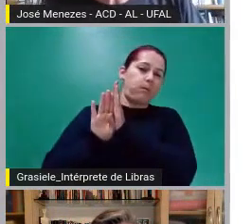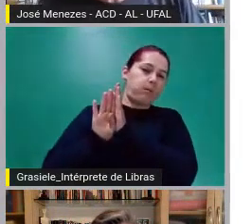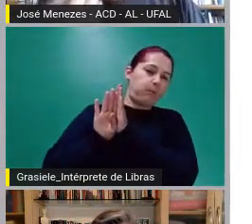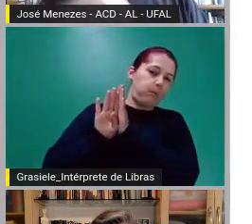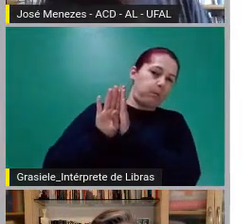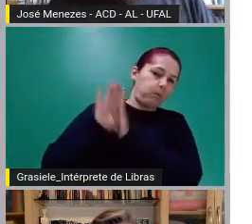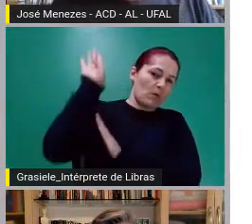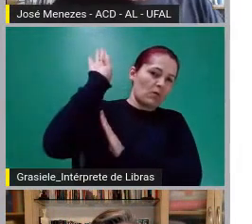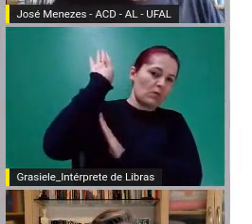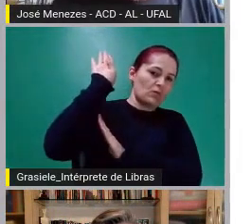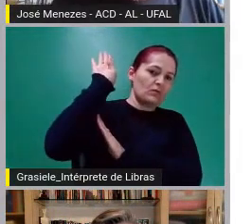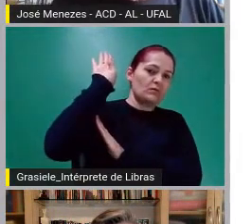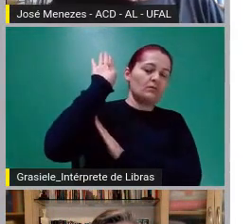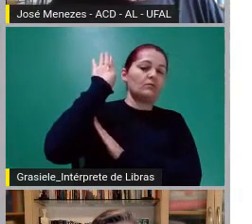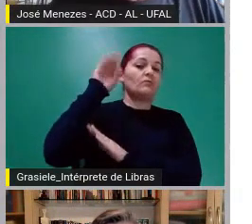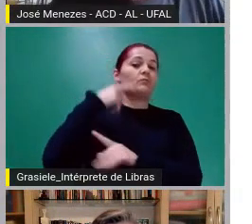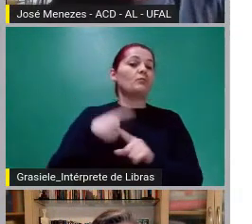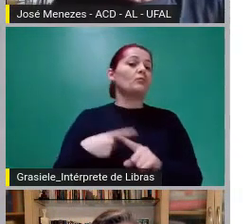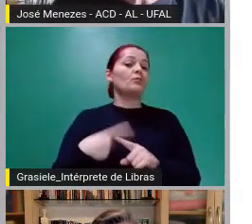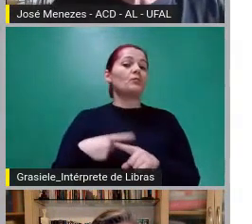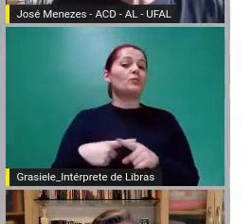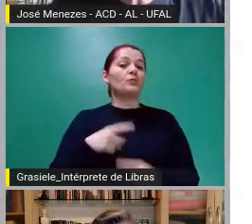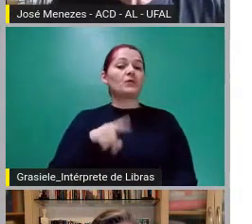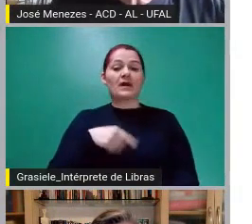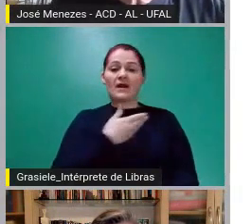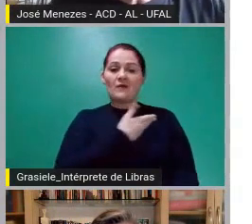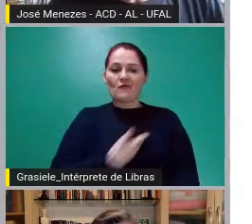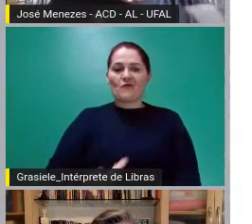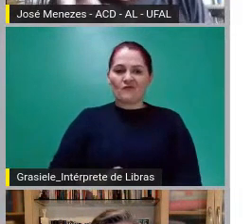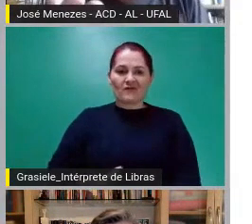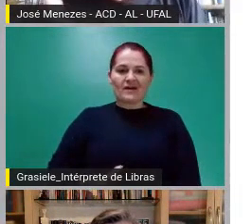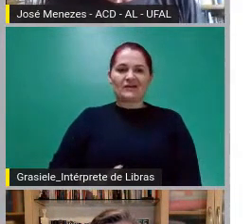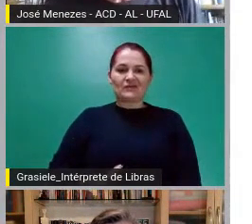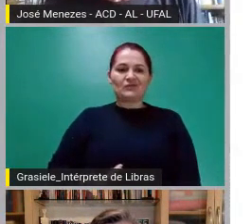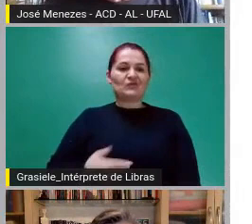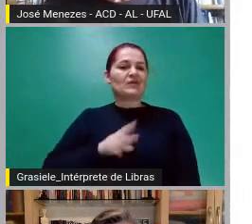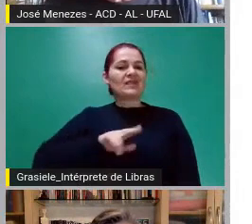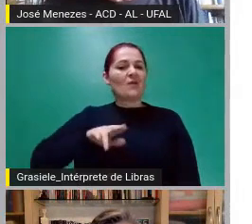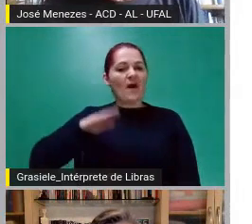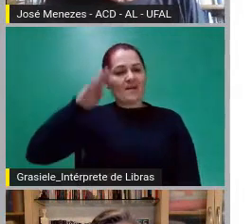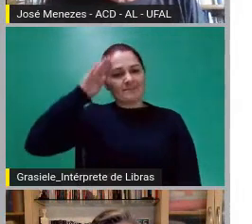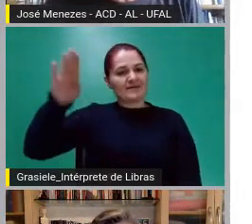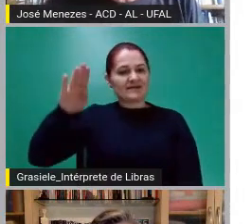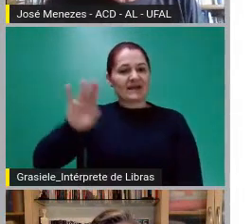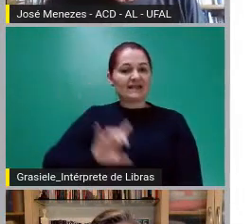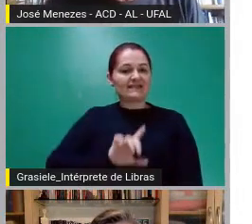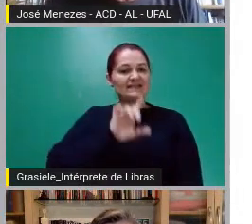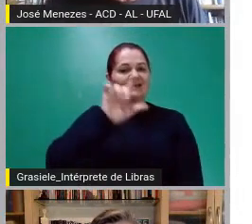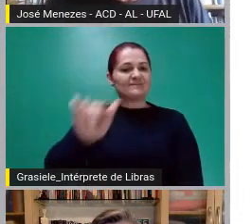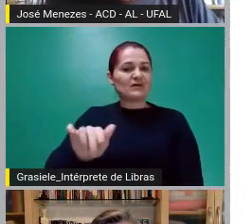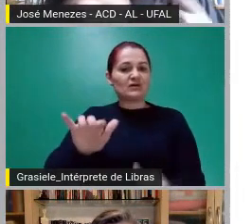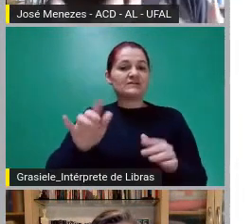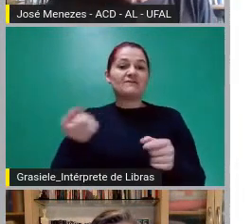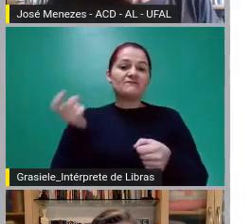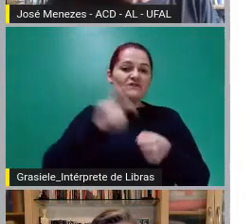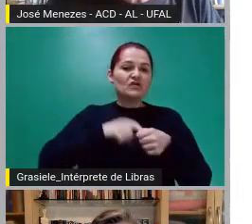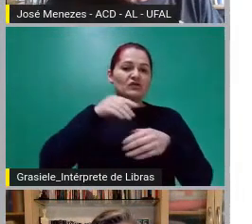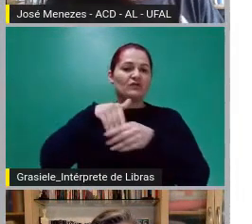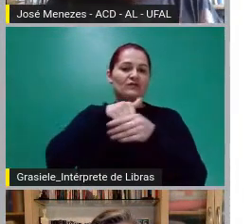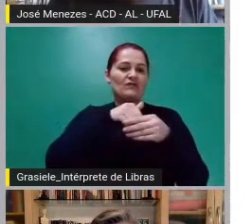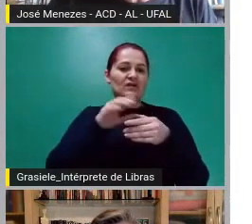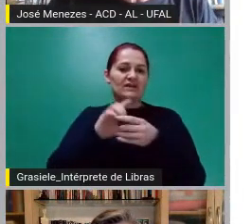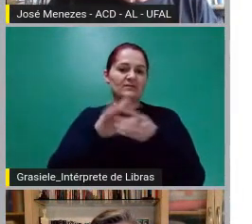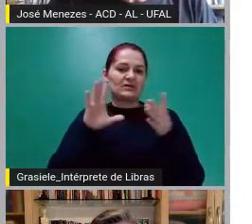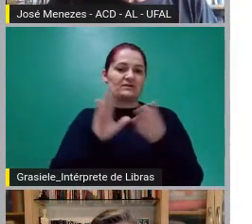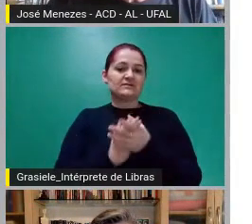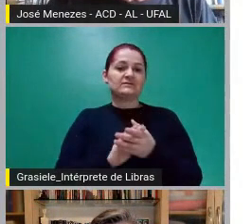justamente os governos não militares. E, no entanto, isso aí levou ao processo de que a inflação